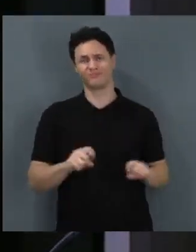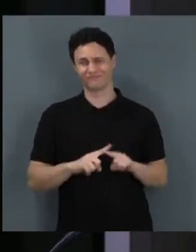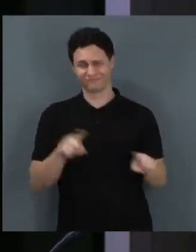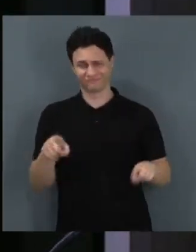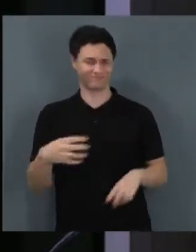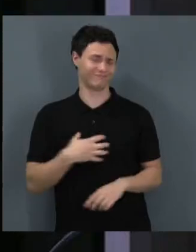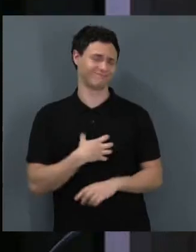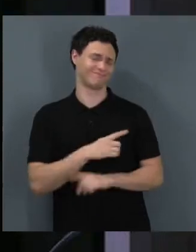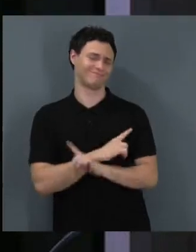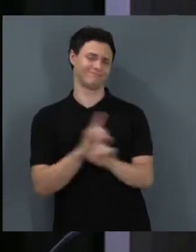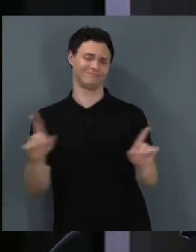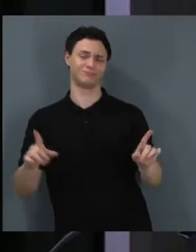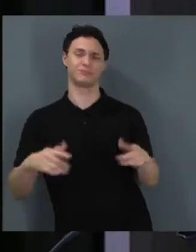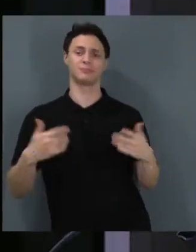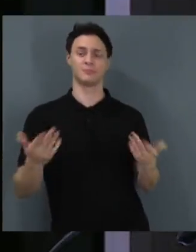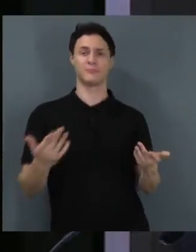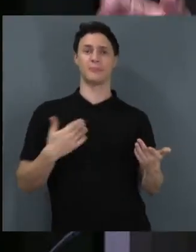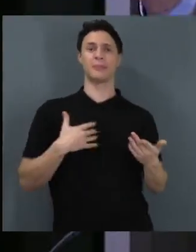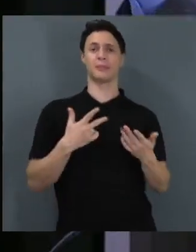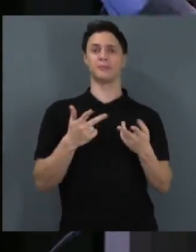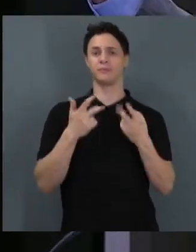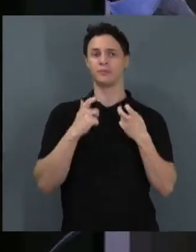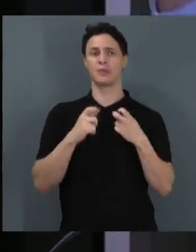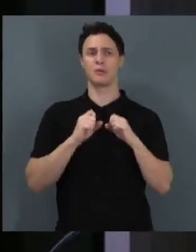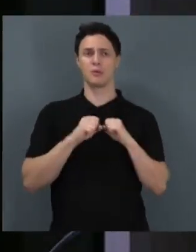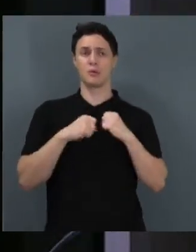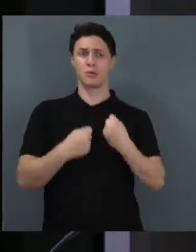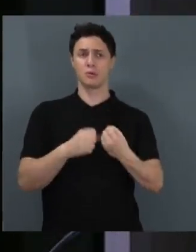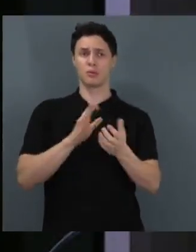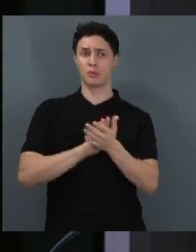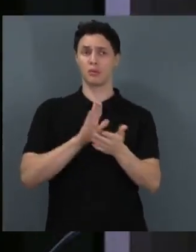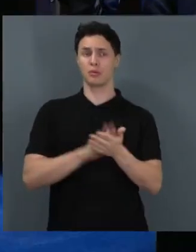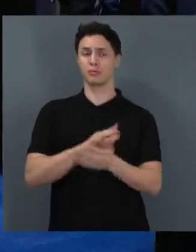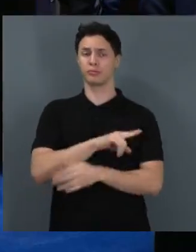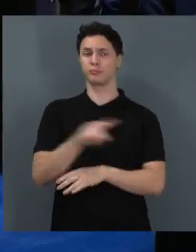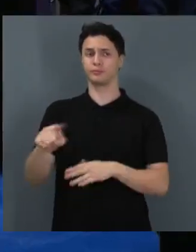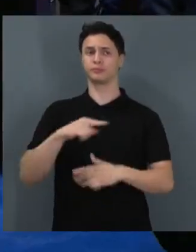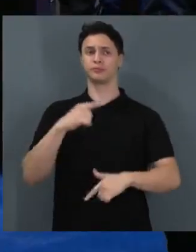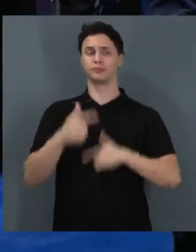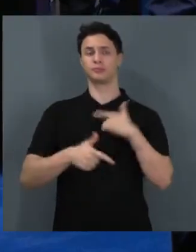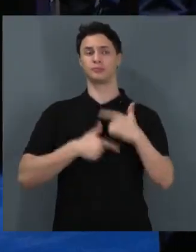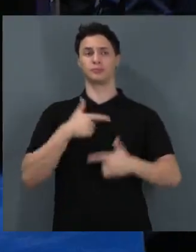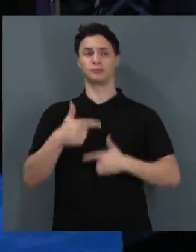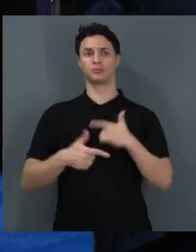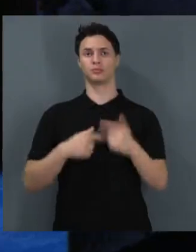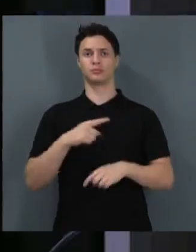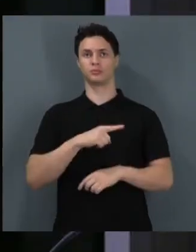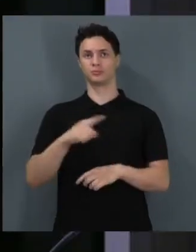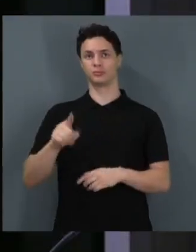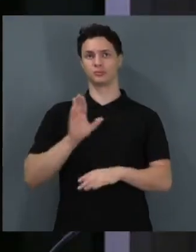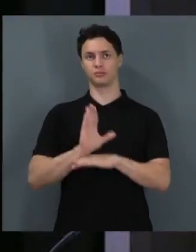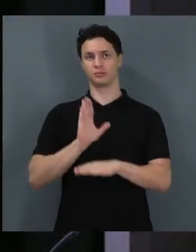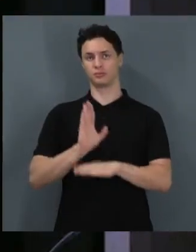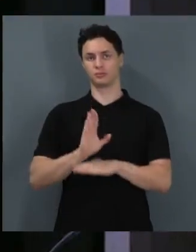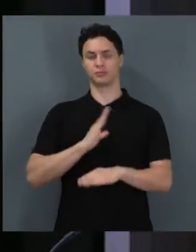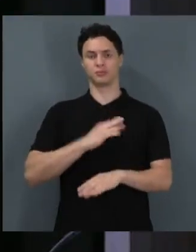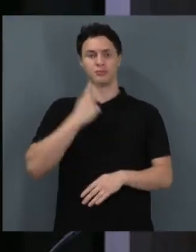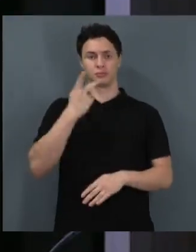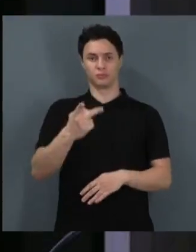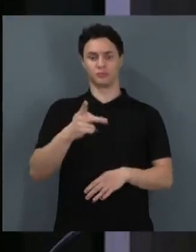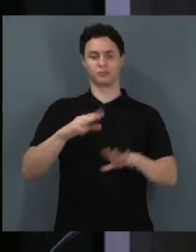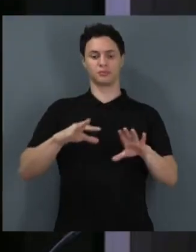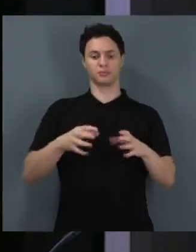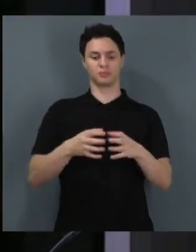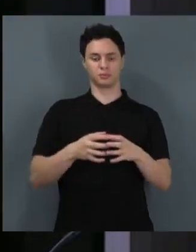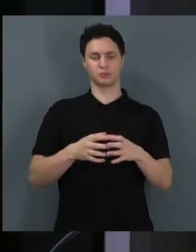forma. Então, reconhecendo o esforço e louvando o trabalho do senhor relator e daqueles que o ajudaram, dizer aos nossos pares